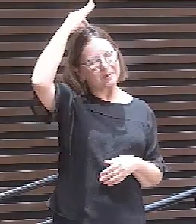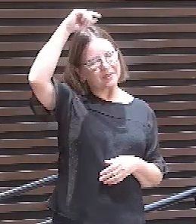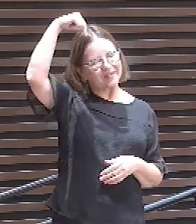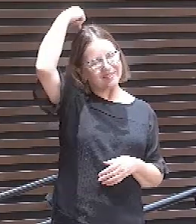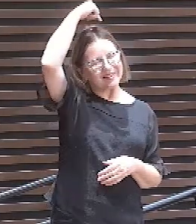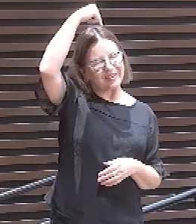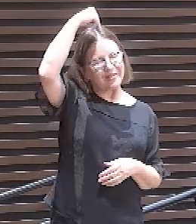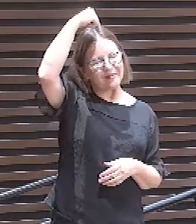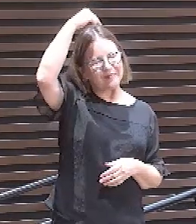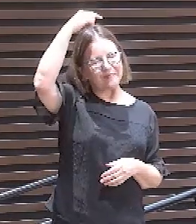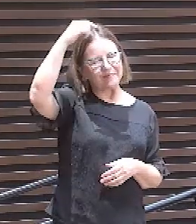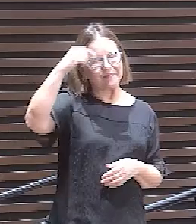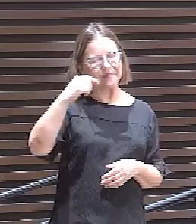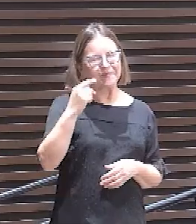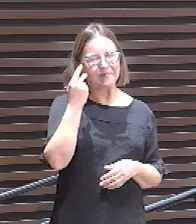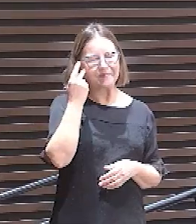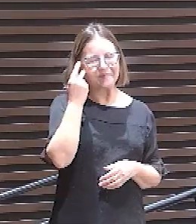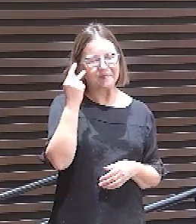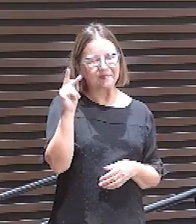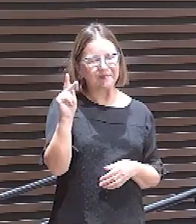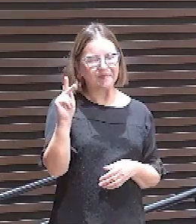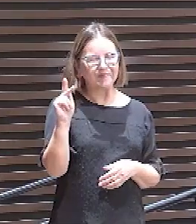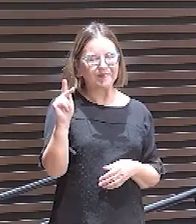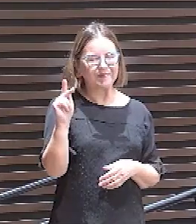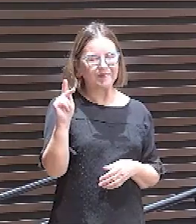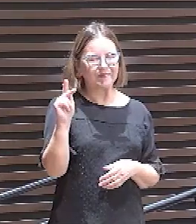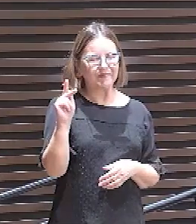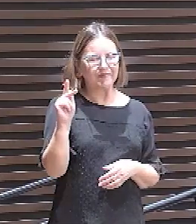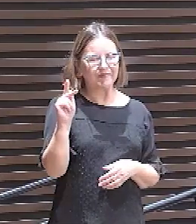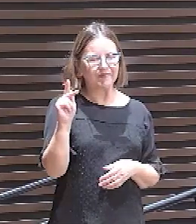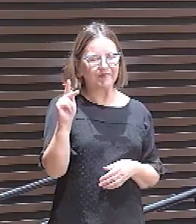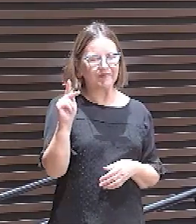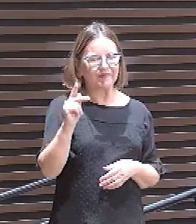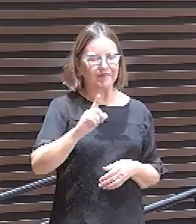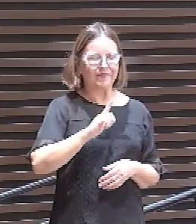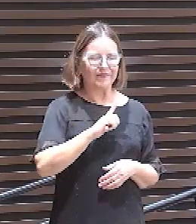Santo, para que haja